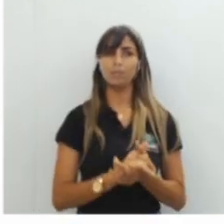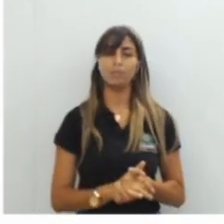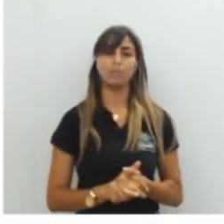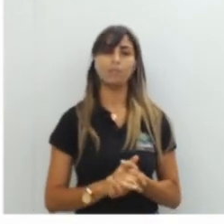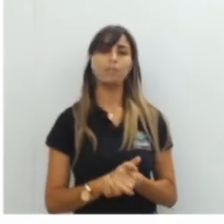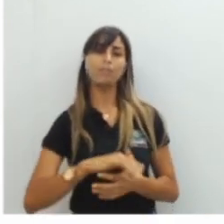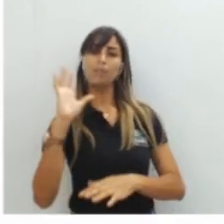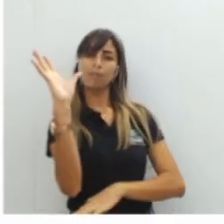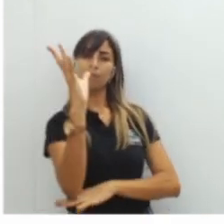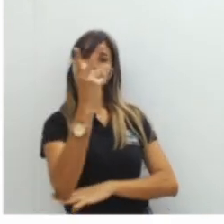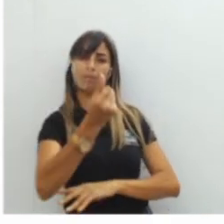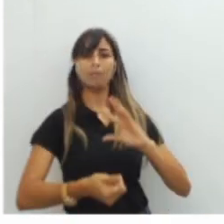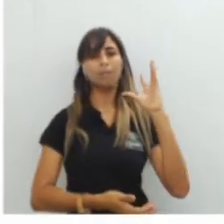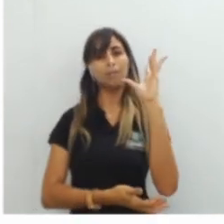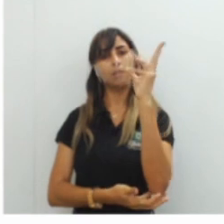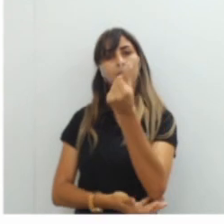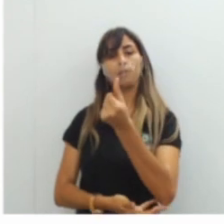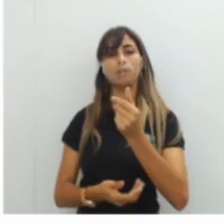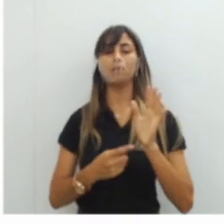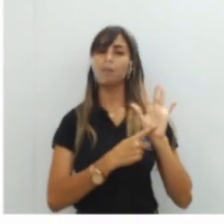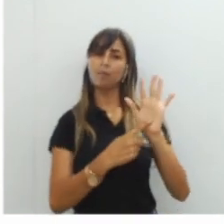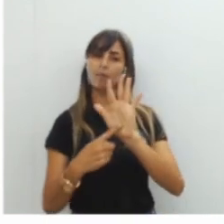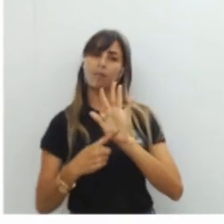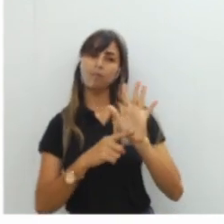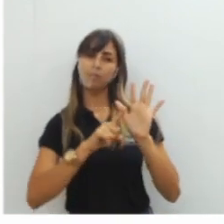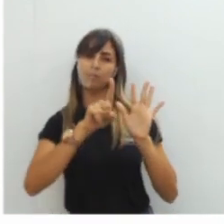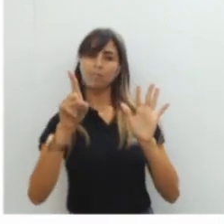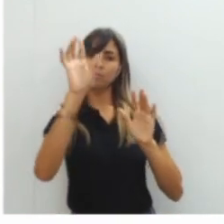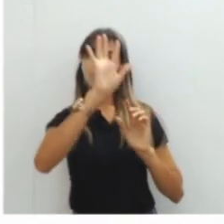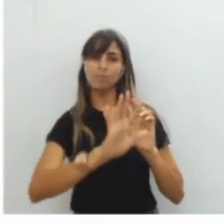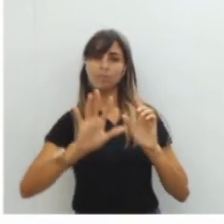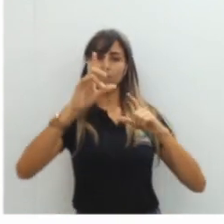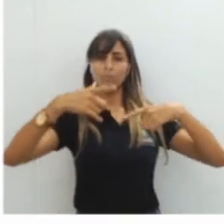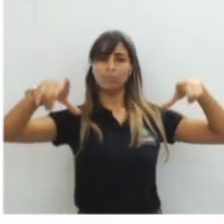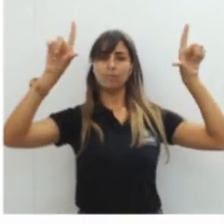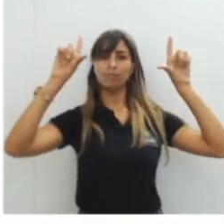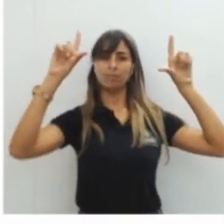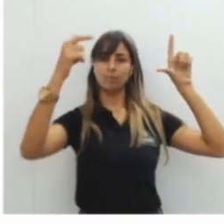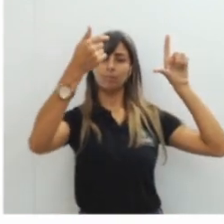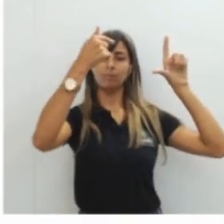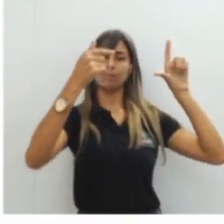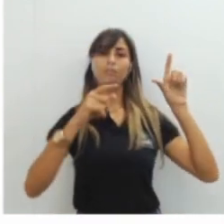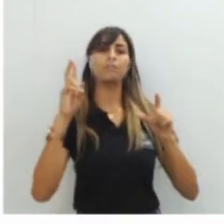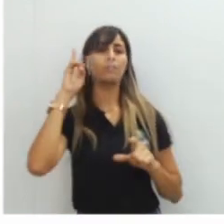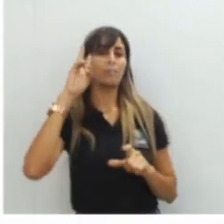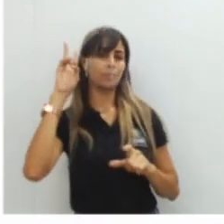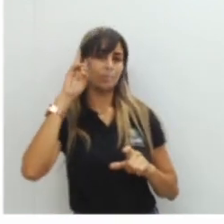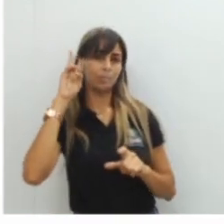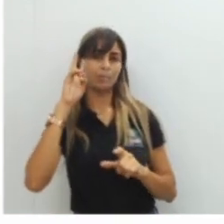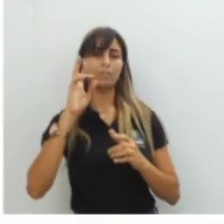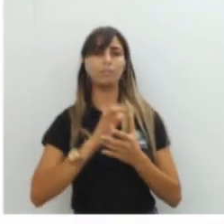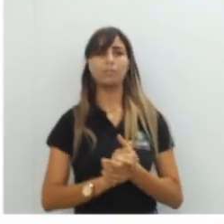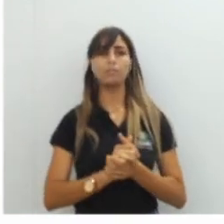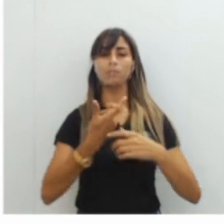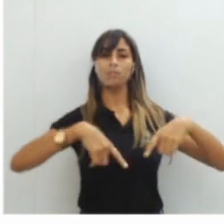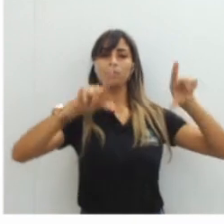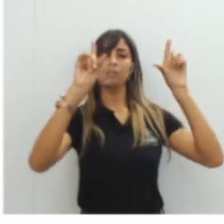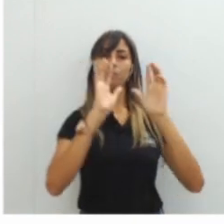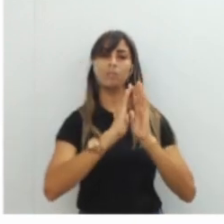da natureza. Então, trouxe para vocês aí uma imagem que retrata a capa de um